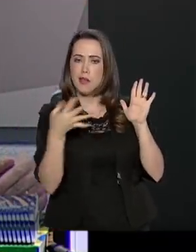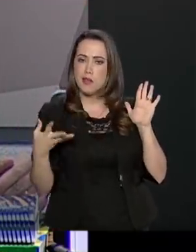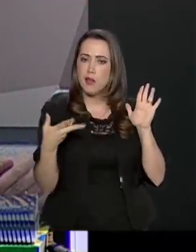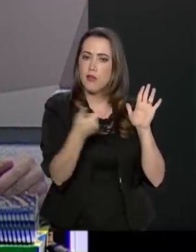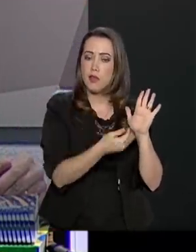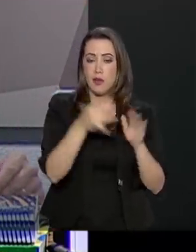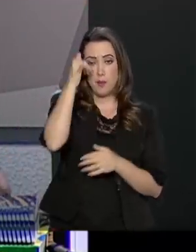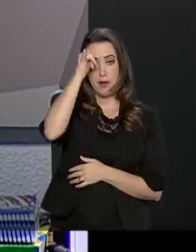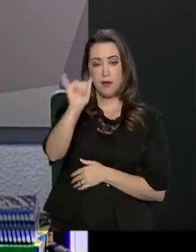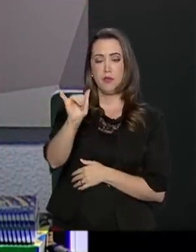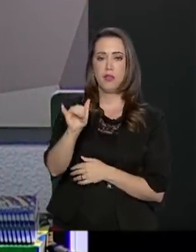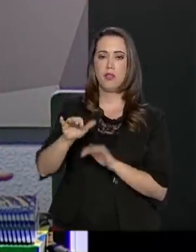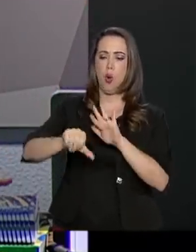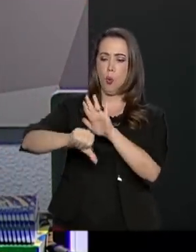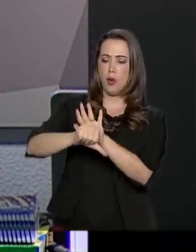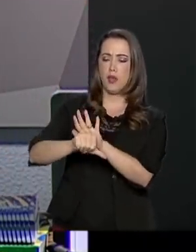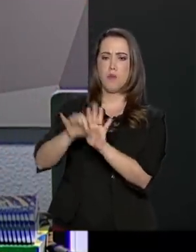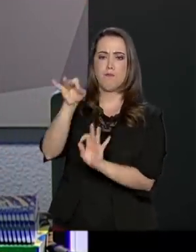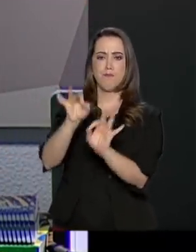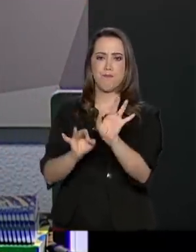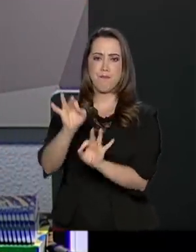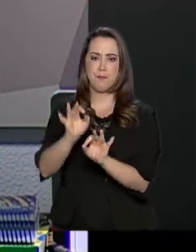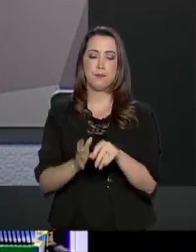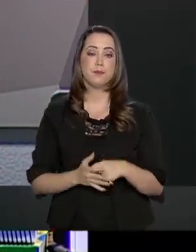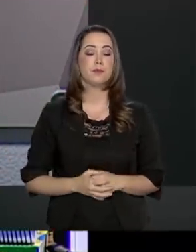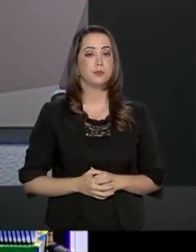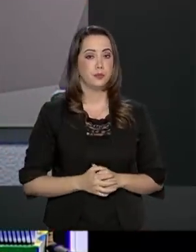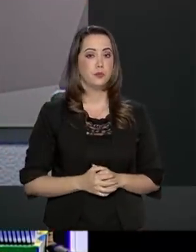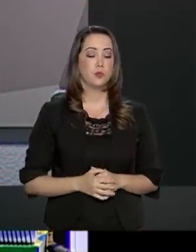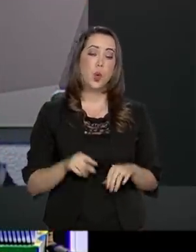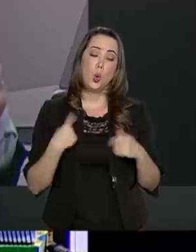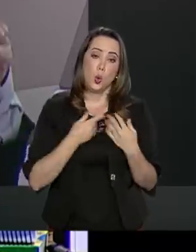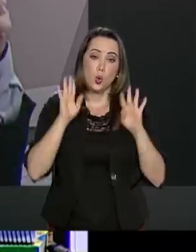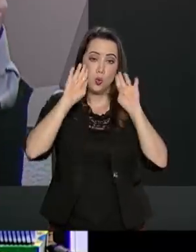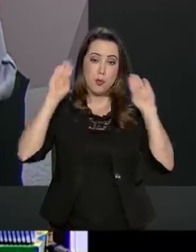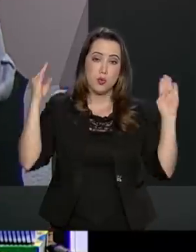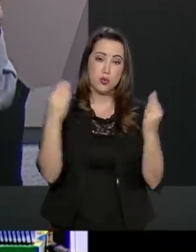desses criminosos. O foco do projeto é exatamente esse: